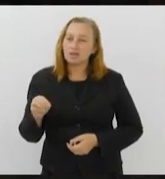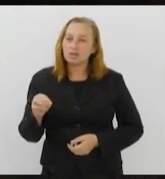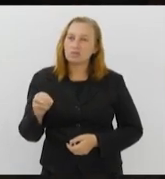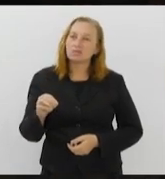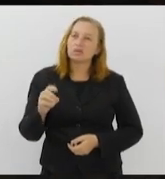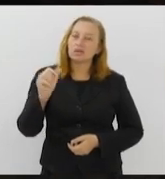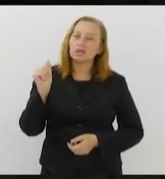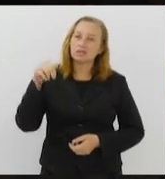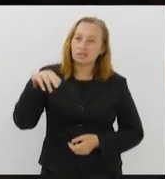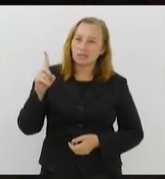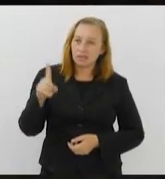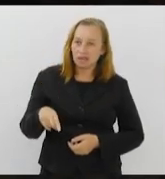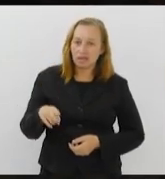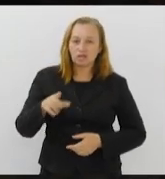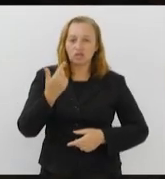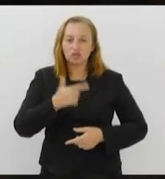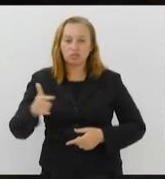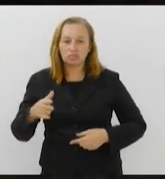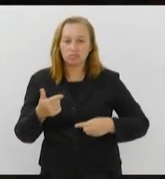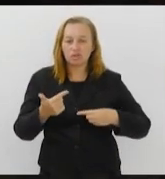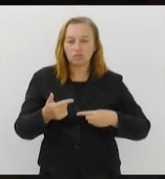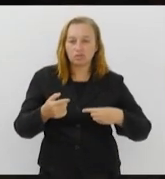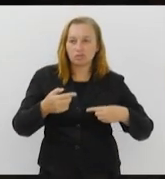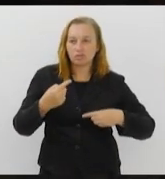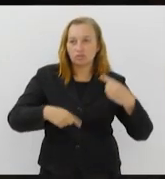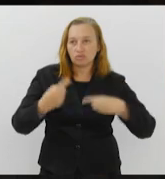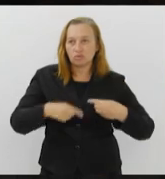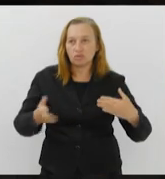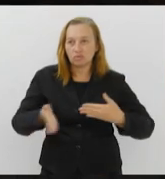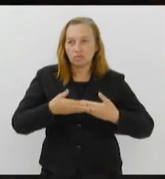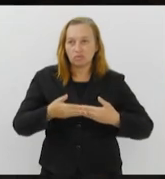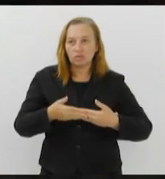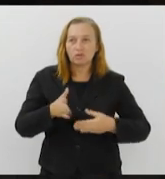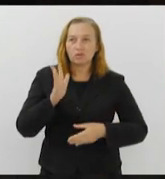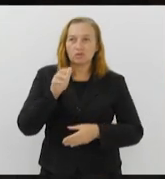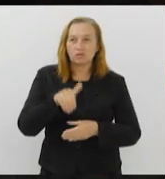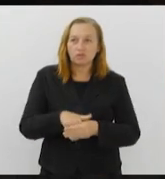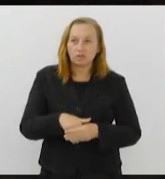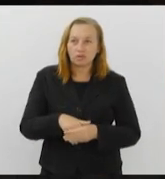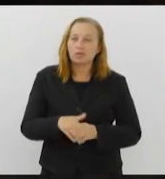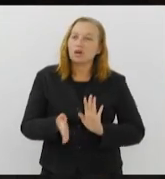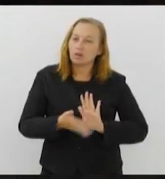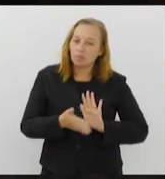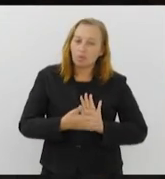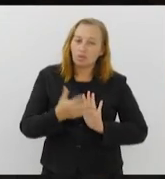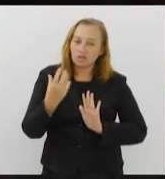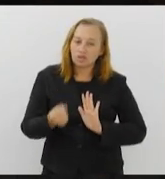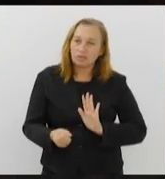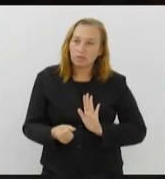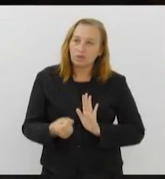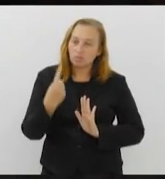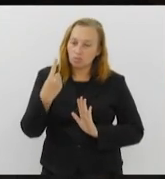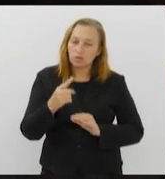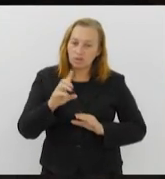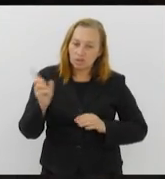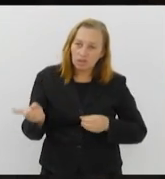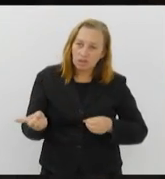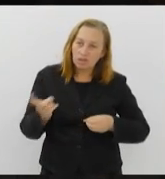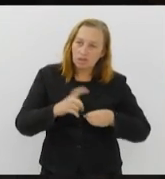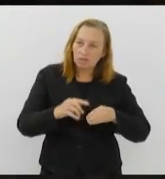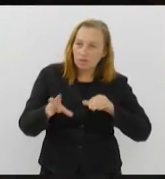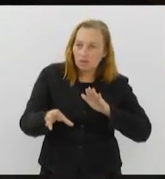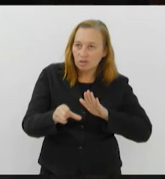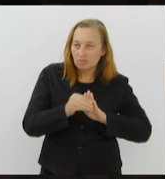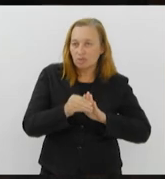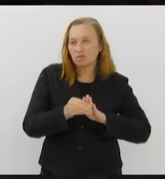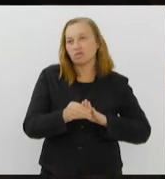Corrêa. Em discussão, não havendo quem queira discutir, encerrada a discussão e votação. A presente proposta recebeu uma emenda e